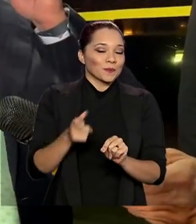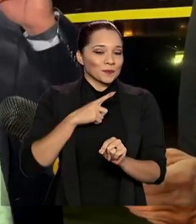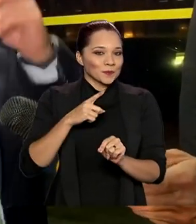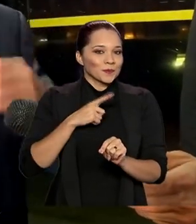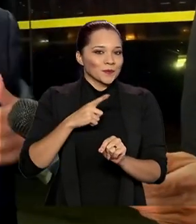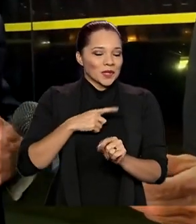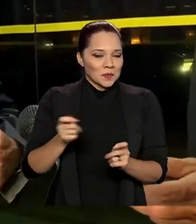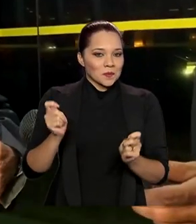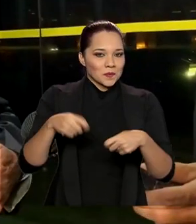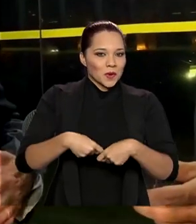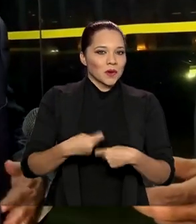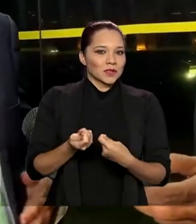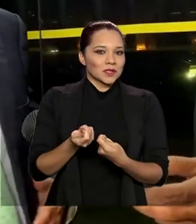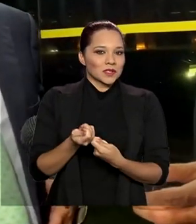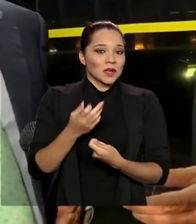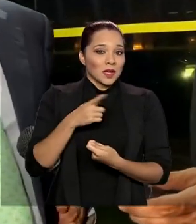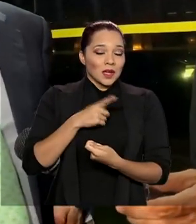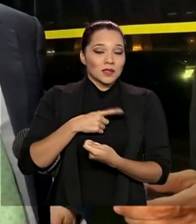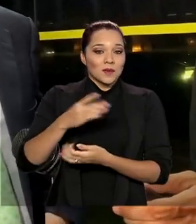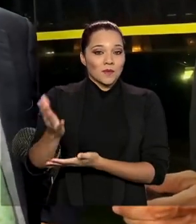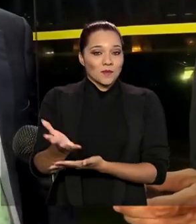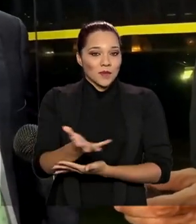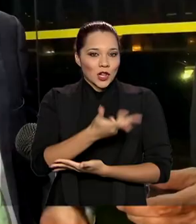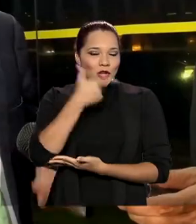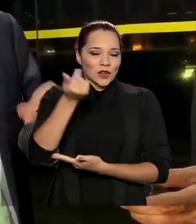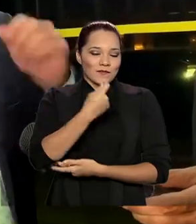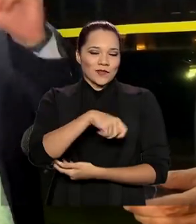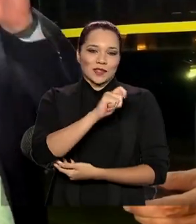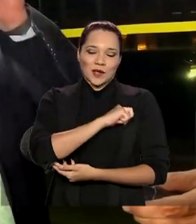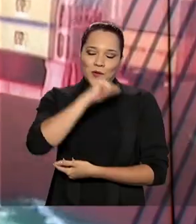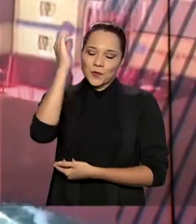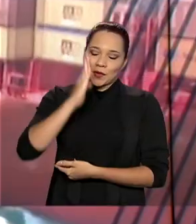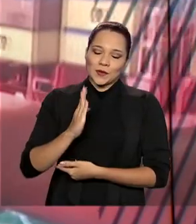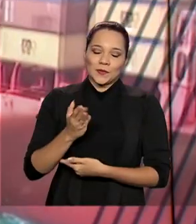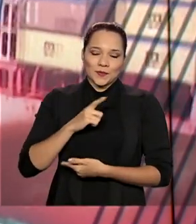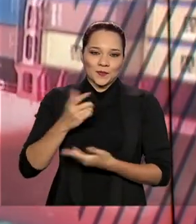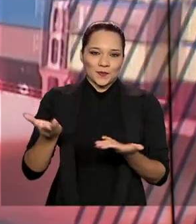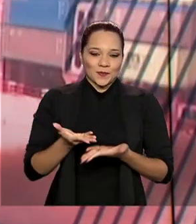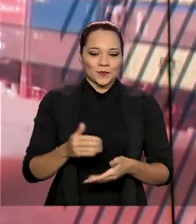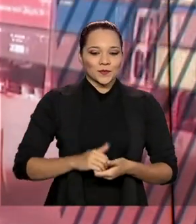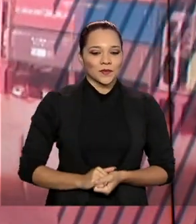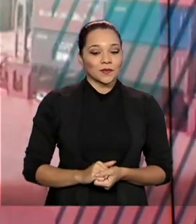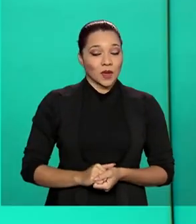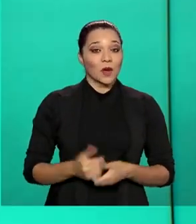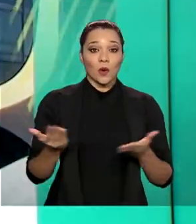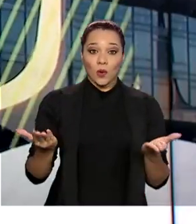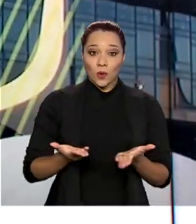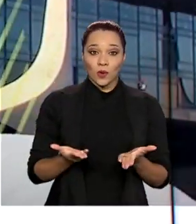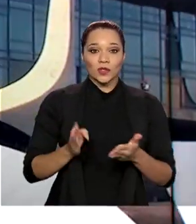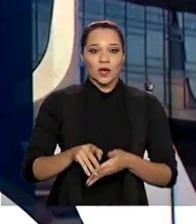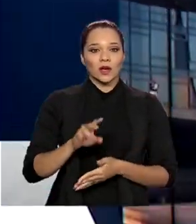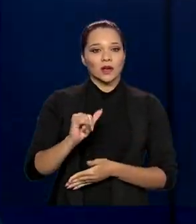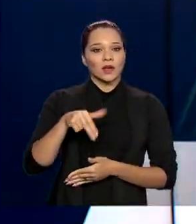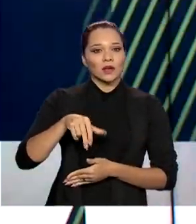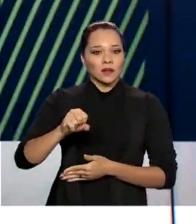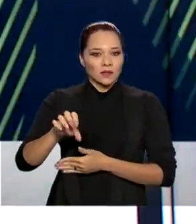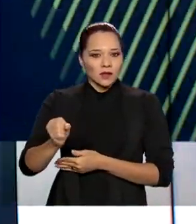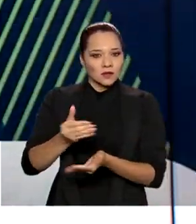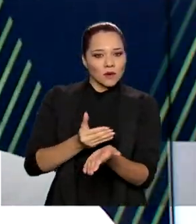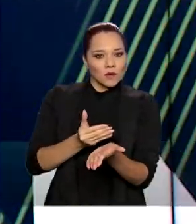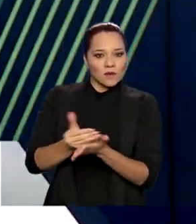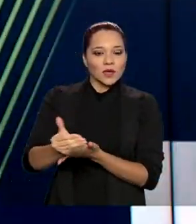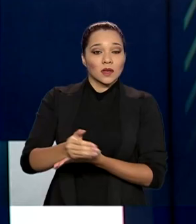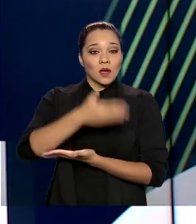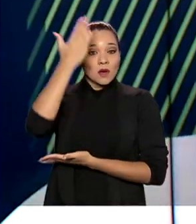que nós possamos levar em consideração essa melhoria fiscal que o Brasil vive hoje. A partir de hoje, o INSS começa a